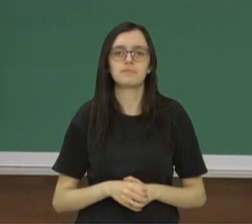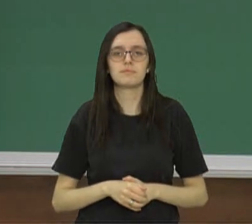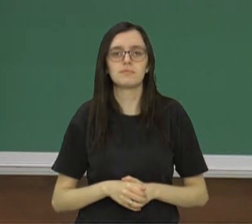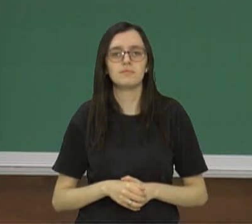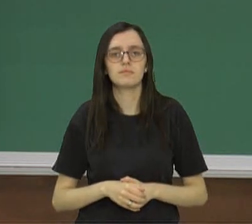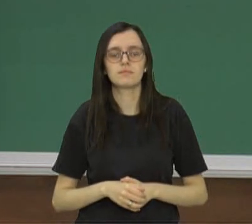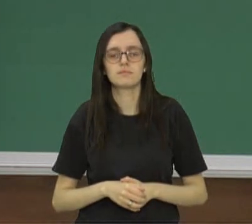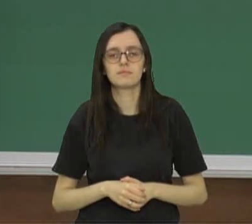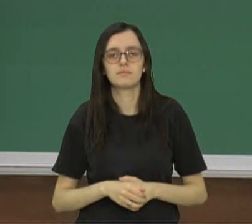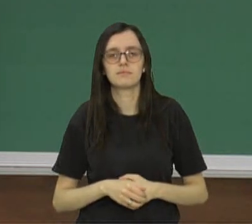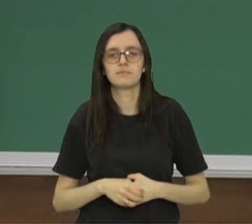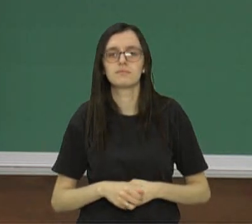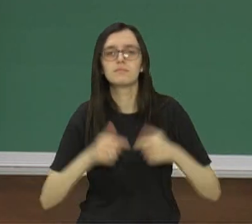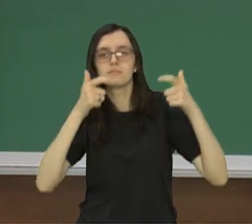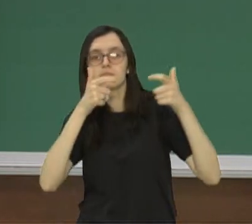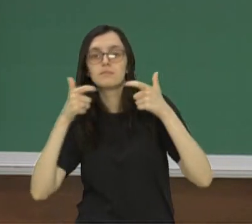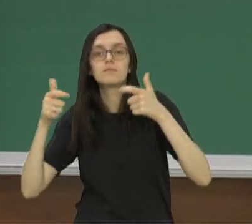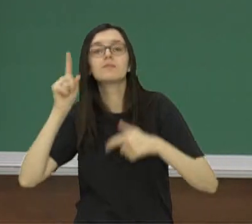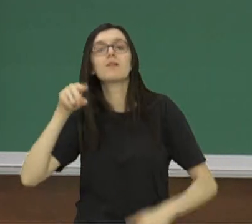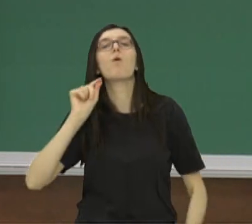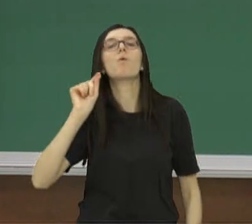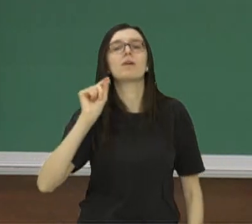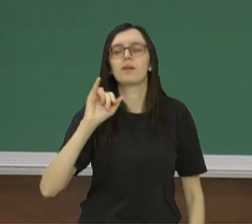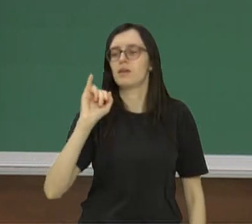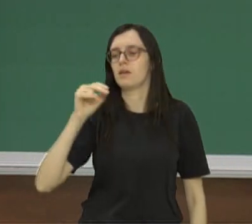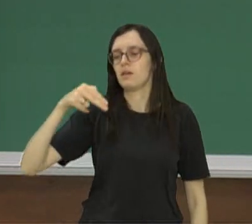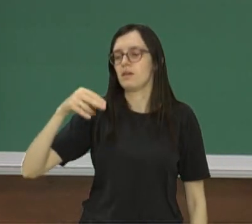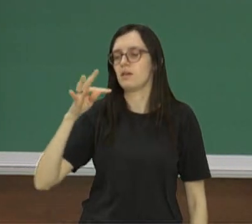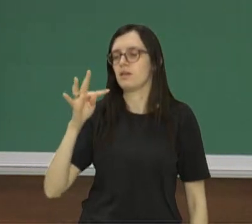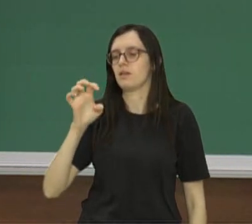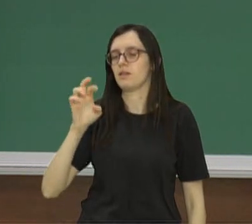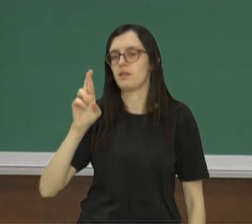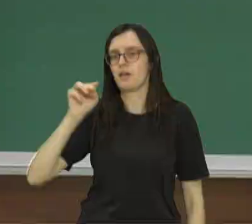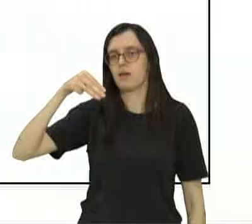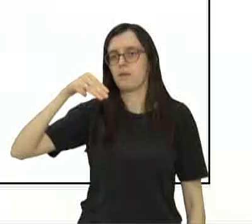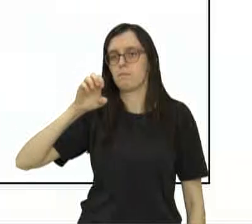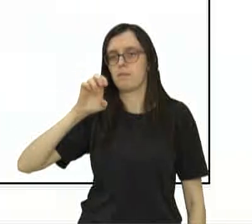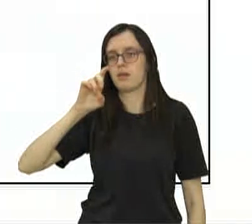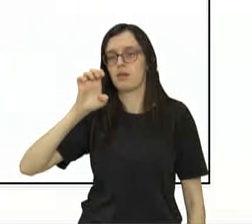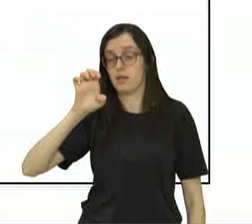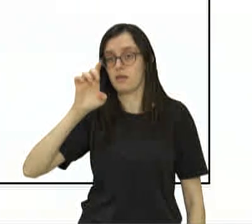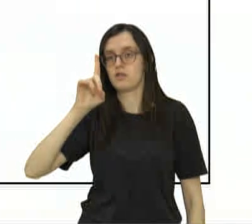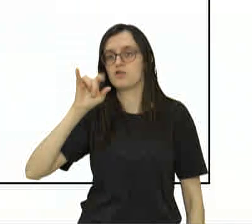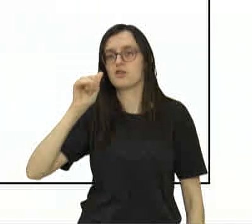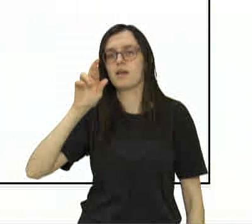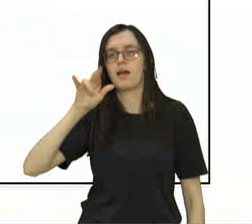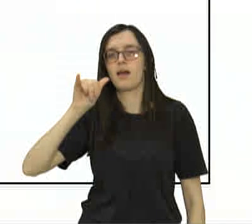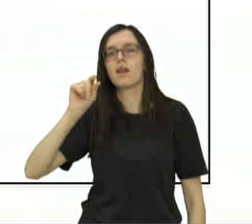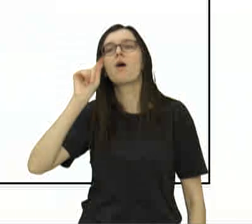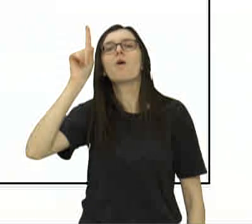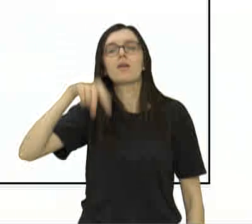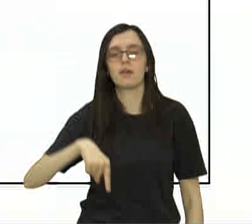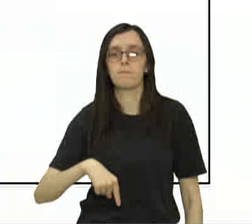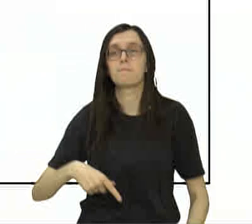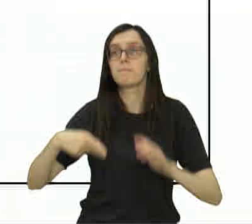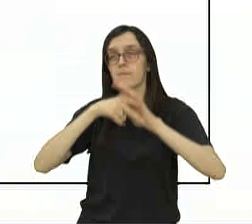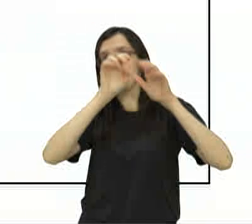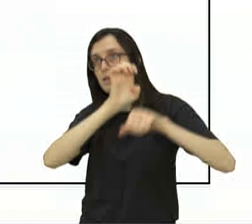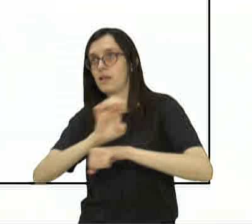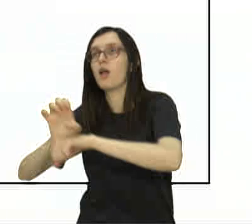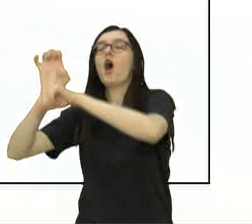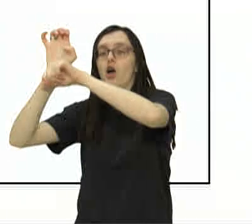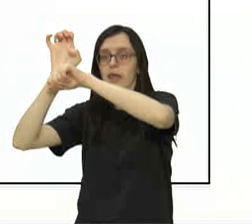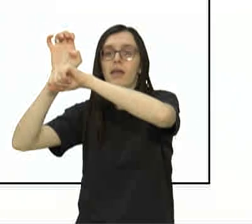As regiões geográficas intermediárias, então, o que são? É uma escala intermediária entre as unidades da federação e as